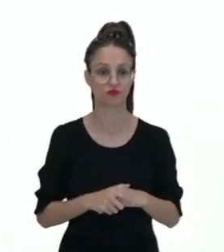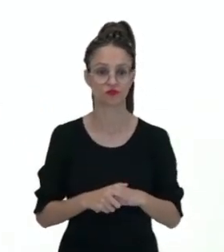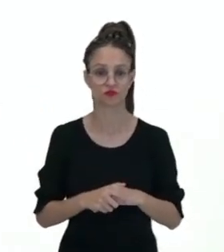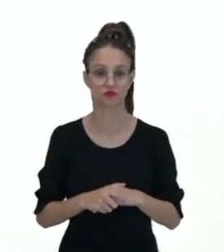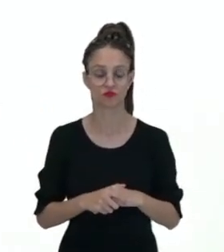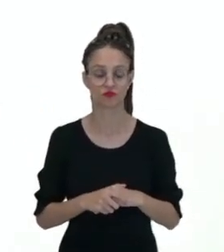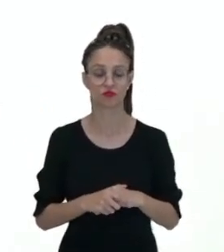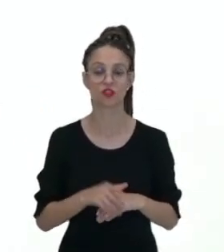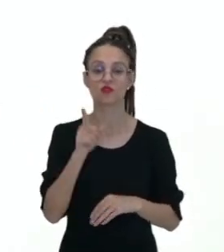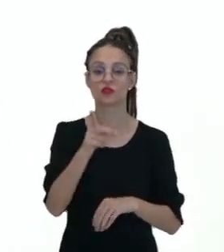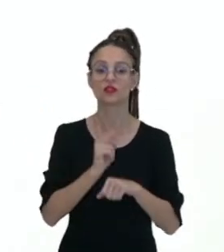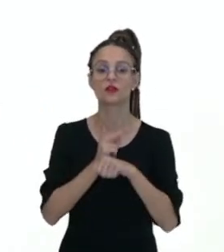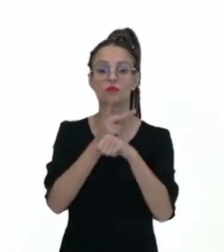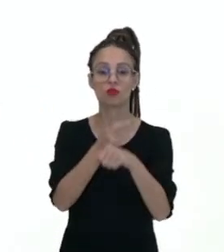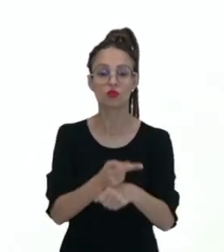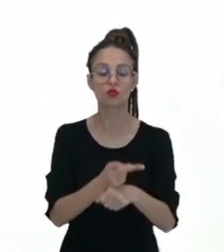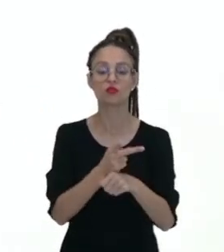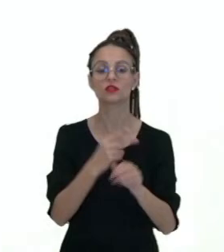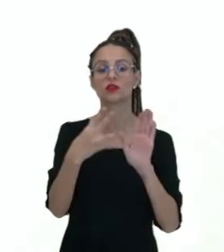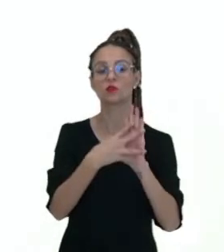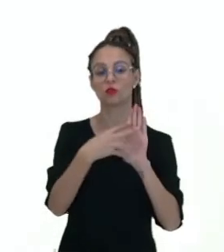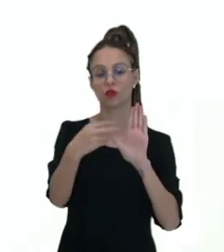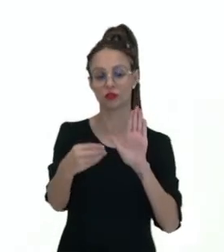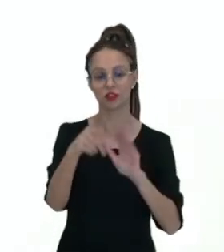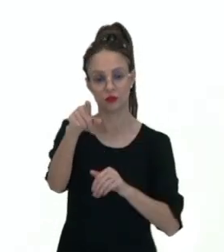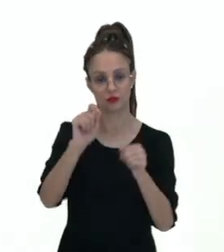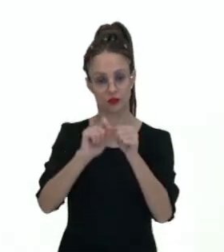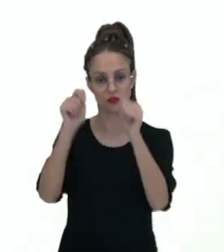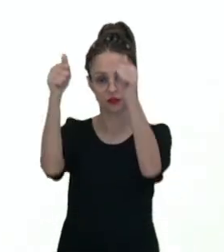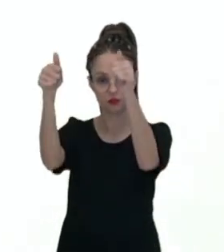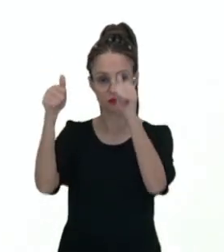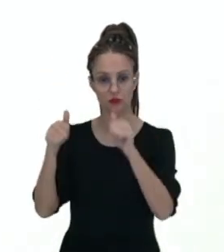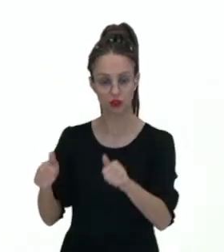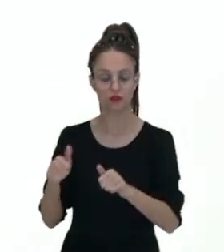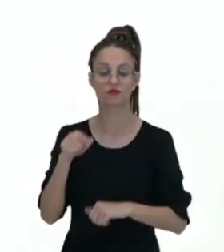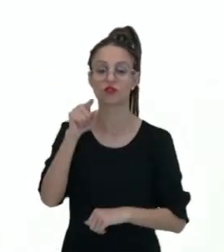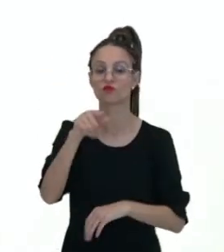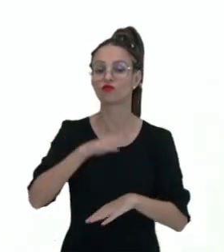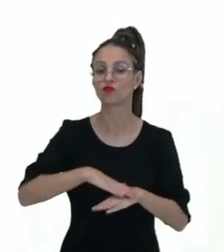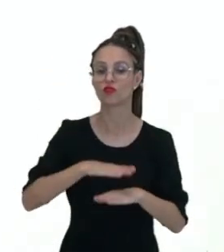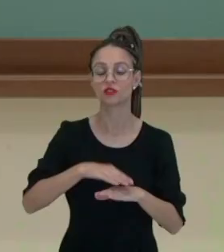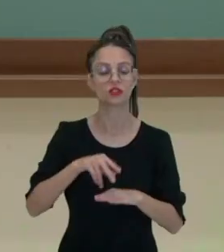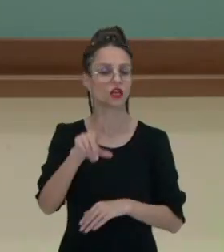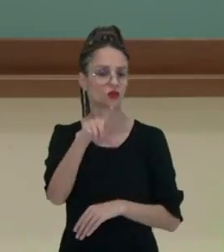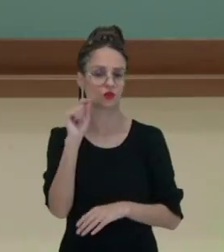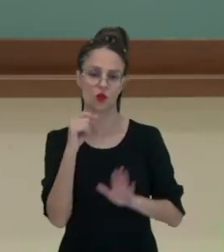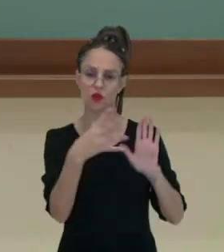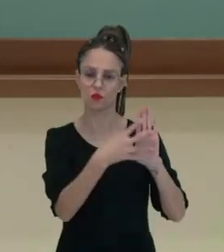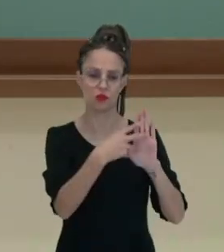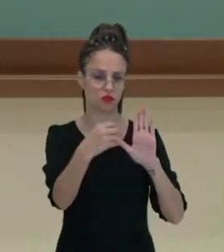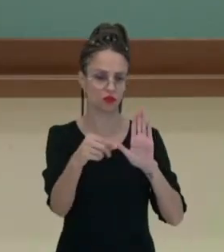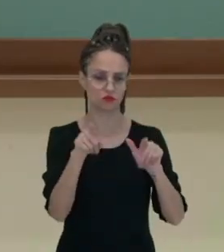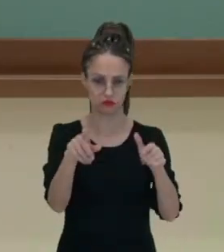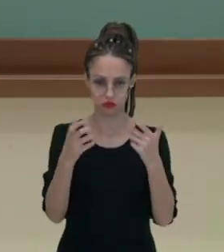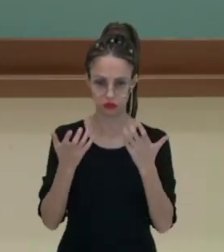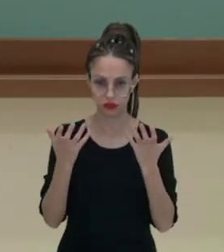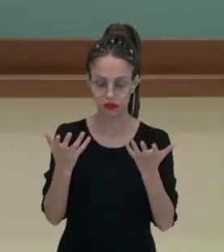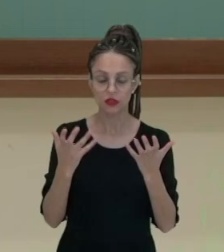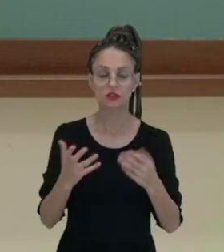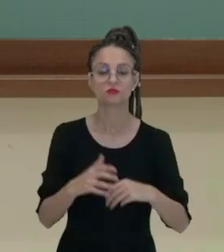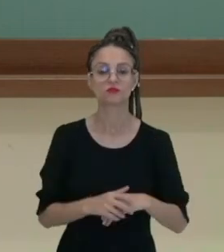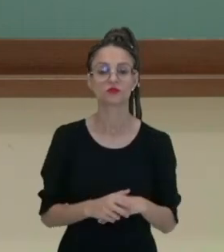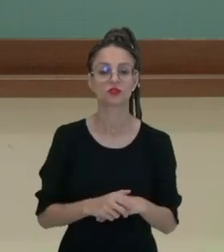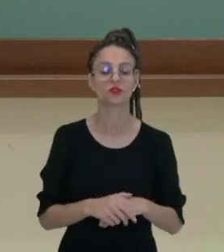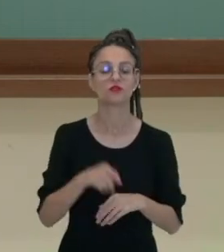www.canva.com e busque um template para produzir um pôster. Então, você vai escolher o template que você quiser, né? E